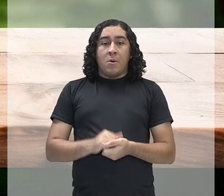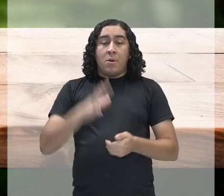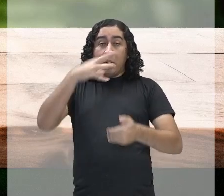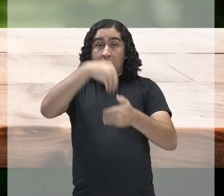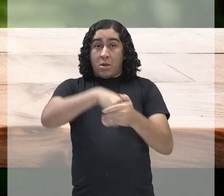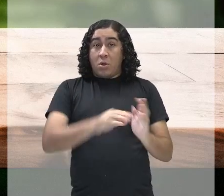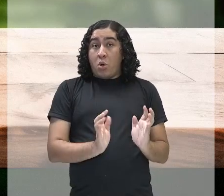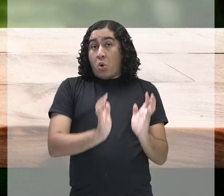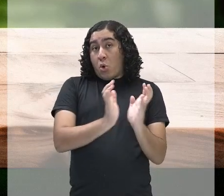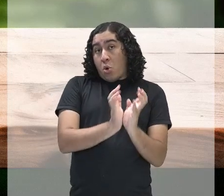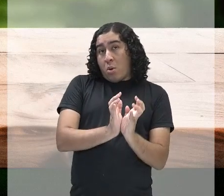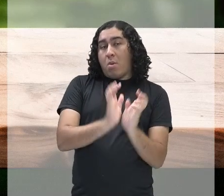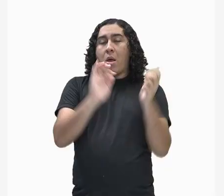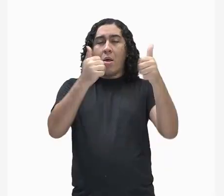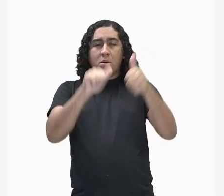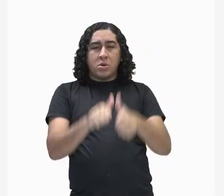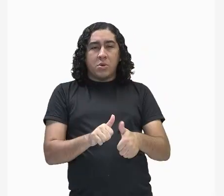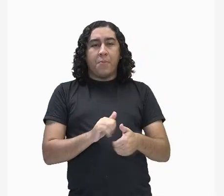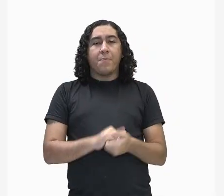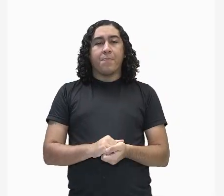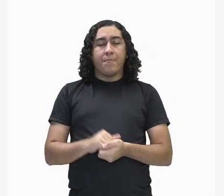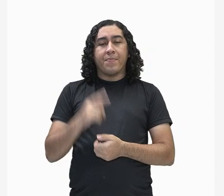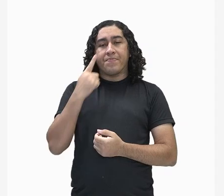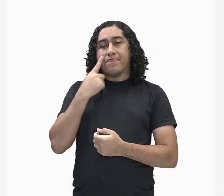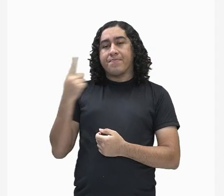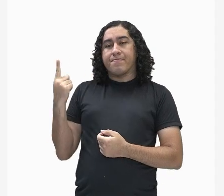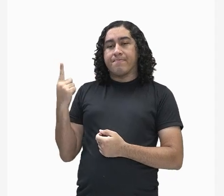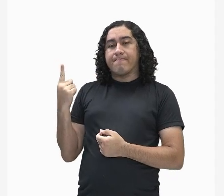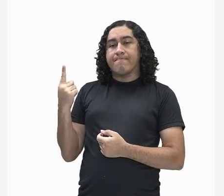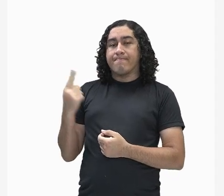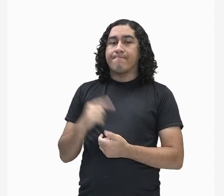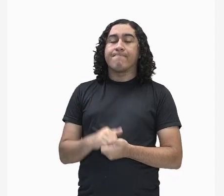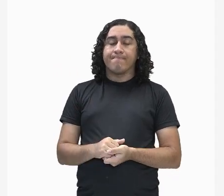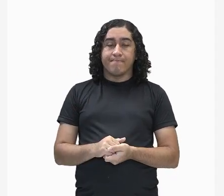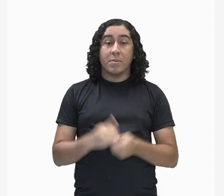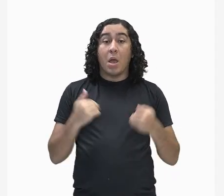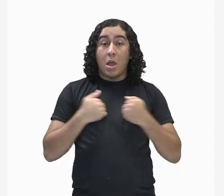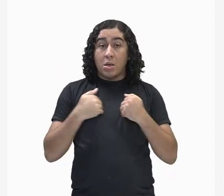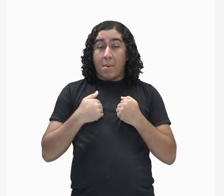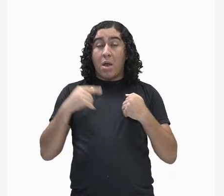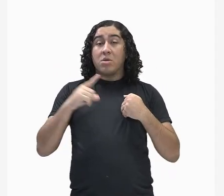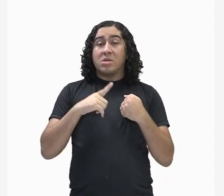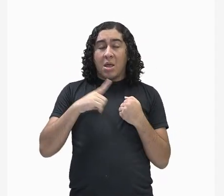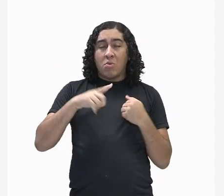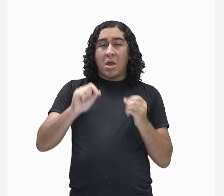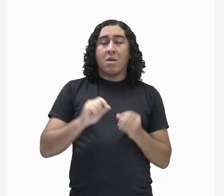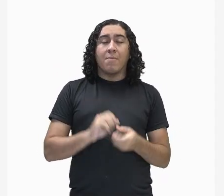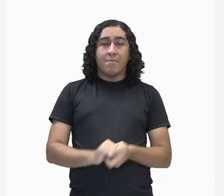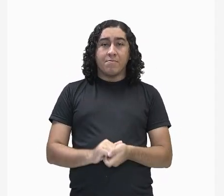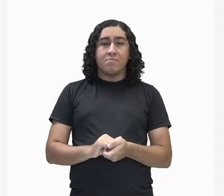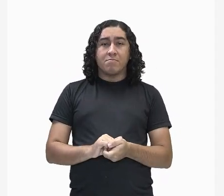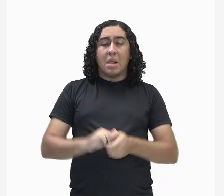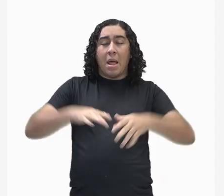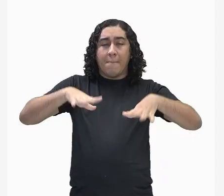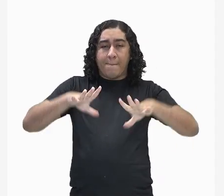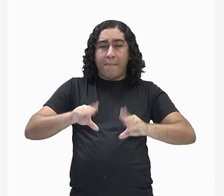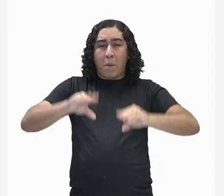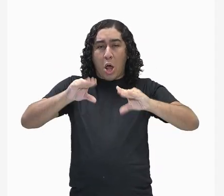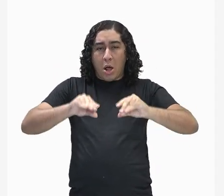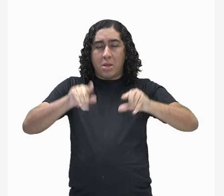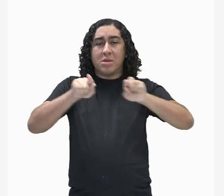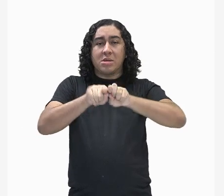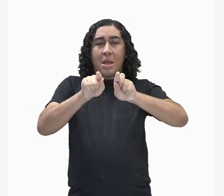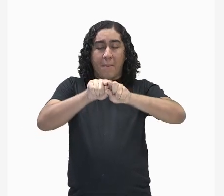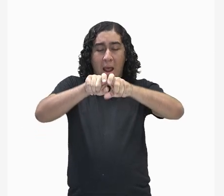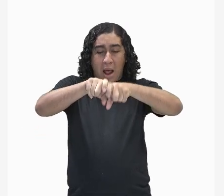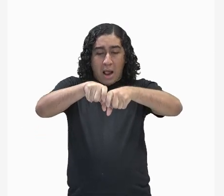vamos observar que esses animais são animais que apresentam um corpo mole, alongado e cilíndrico,